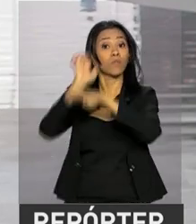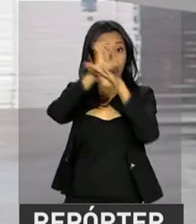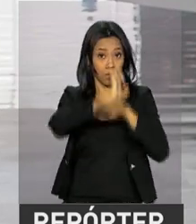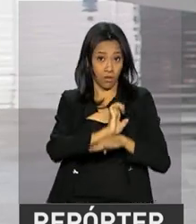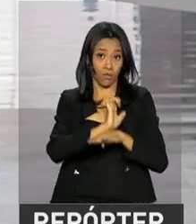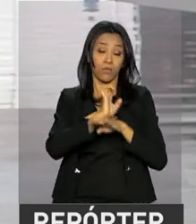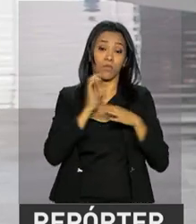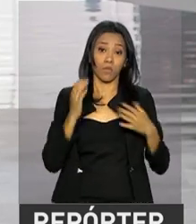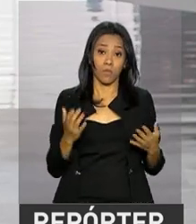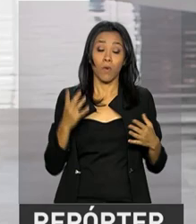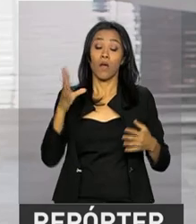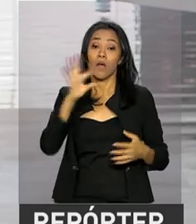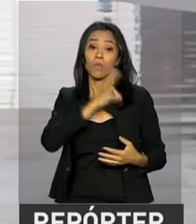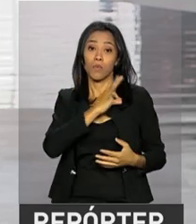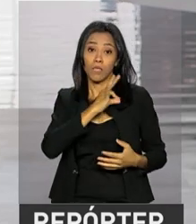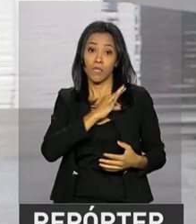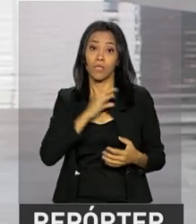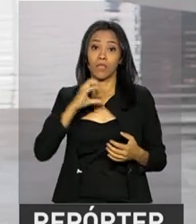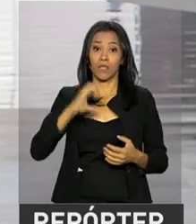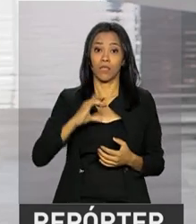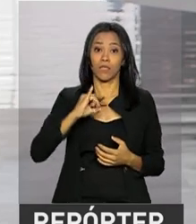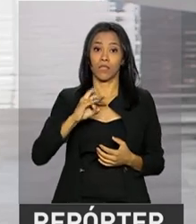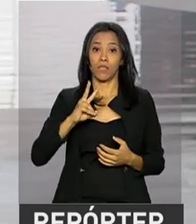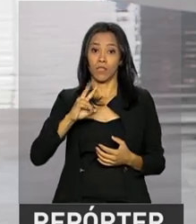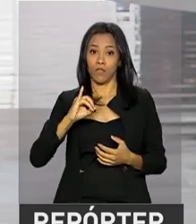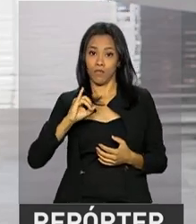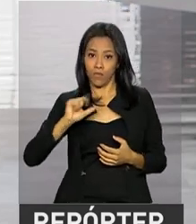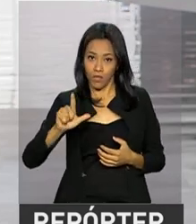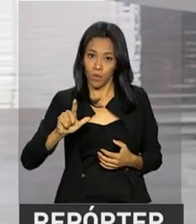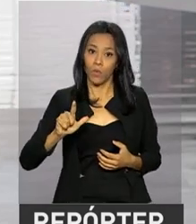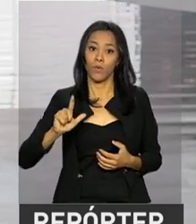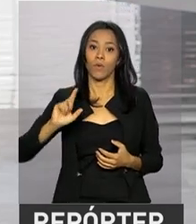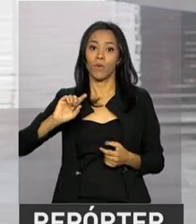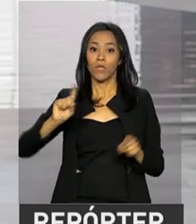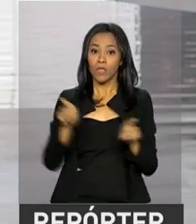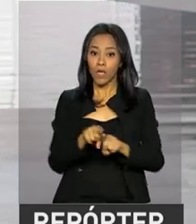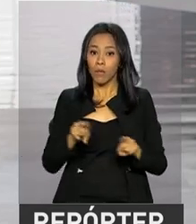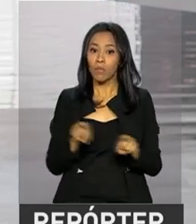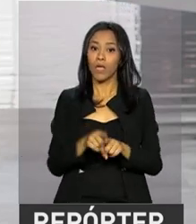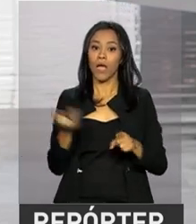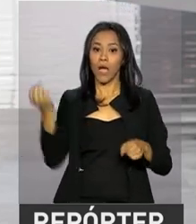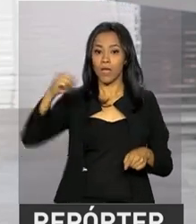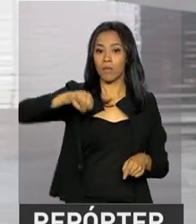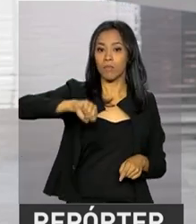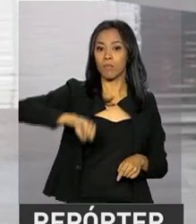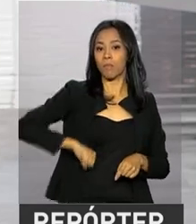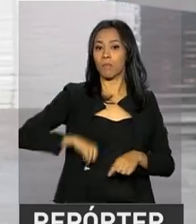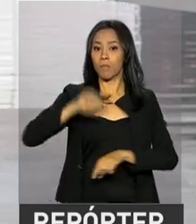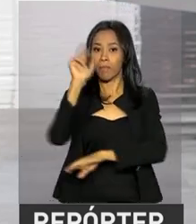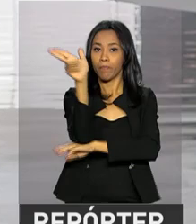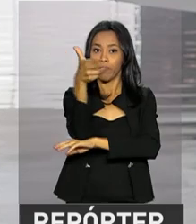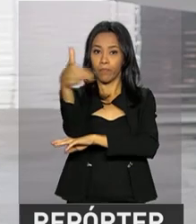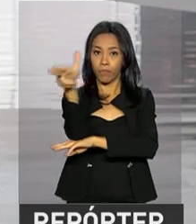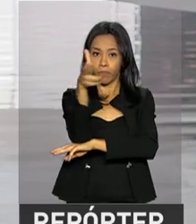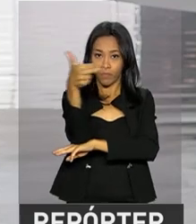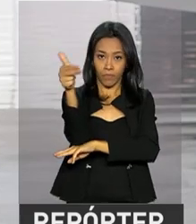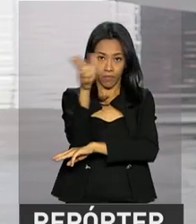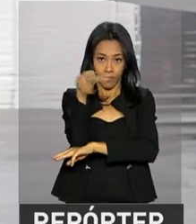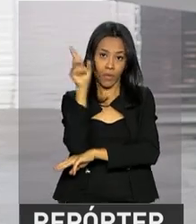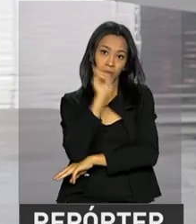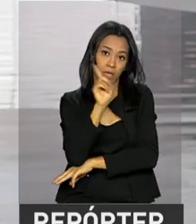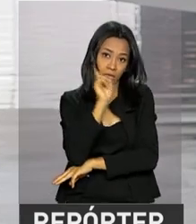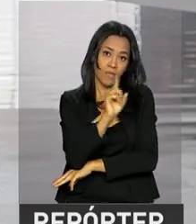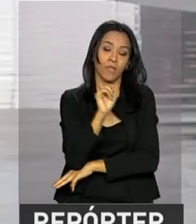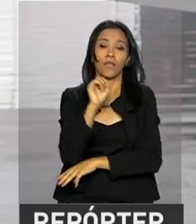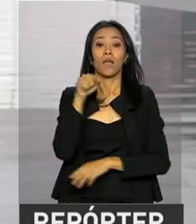ea polícia civil ainda e além da embaixada americana é segundo o ministério da justiça